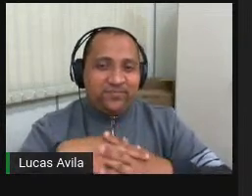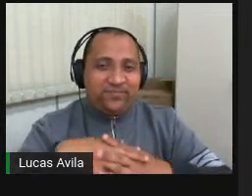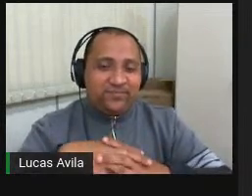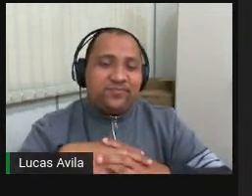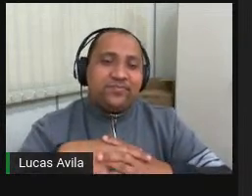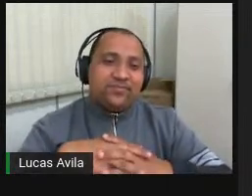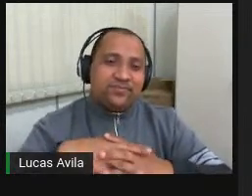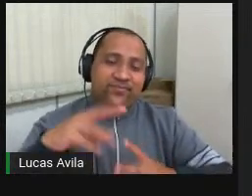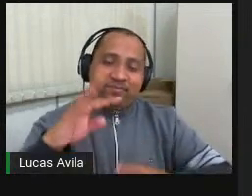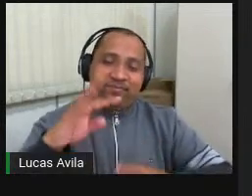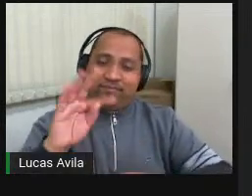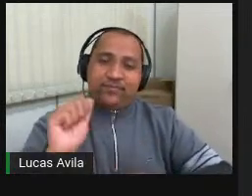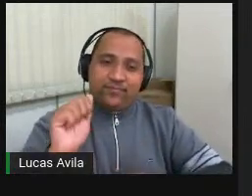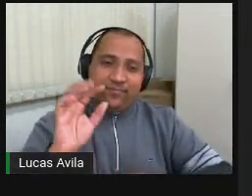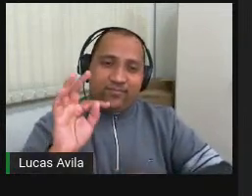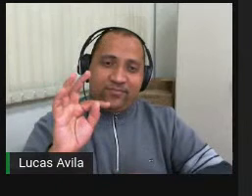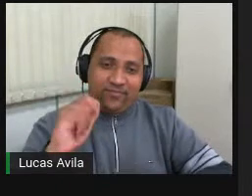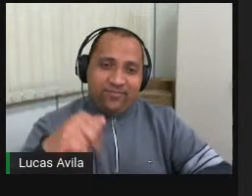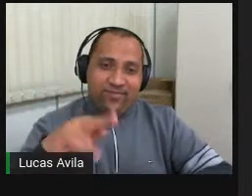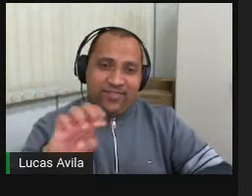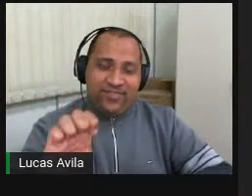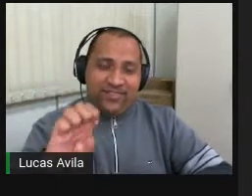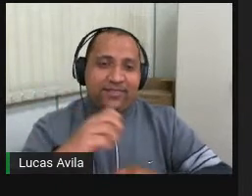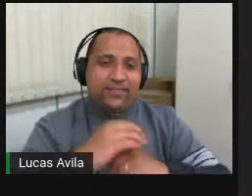Taiciane Correia Farias da Silva.